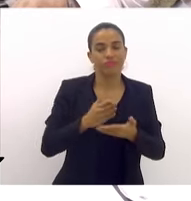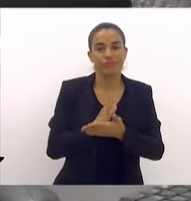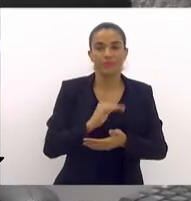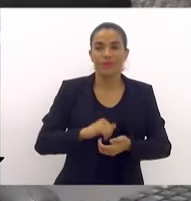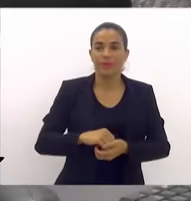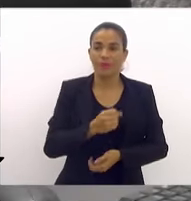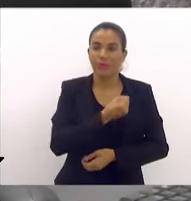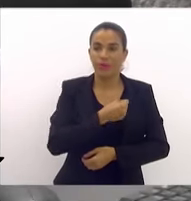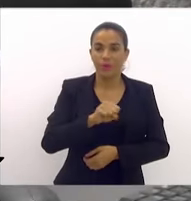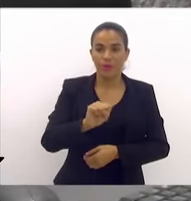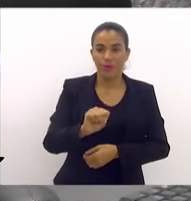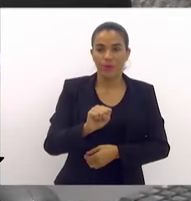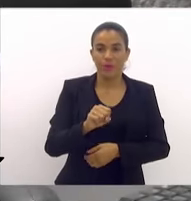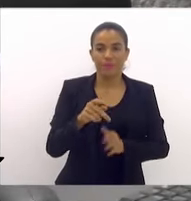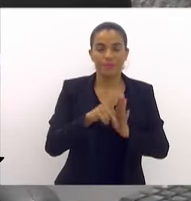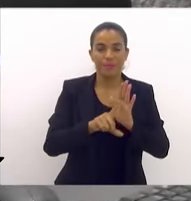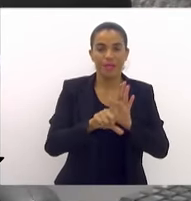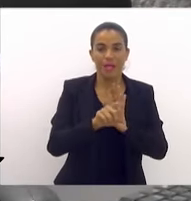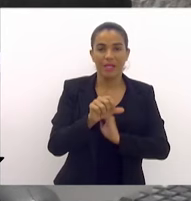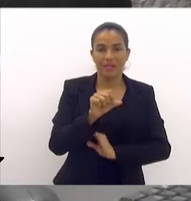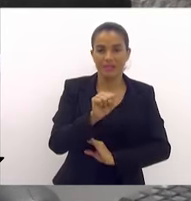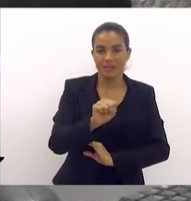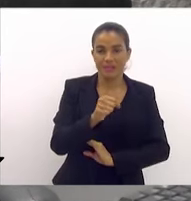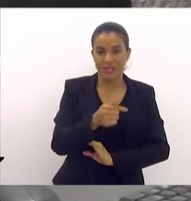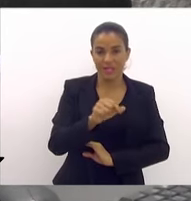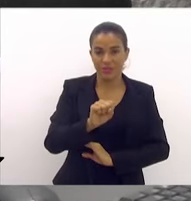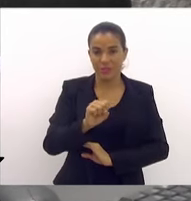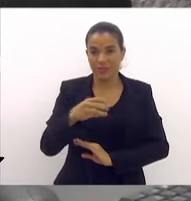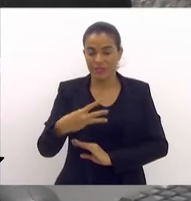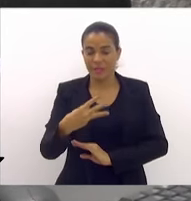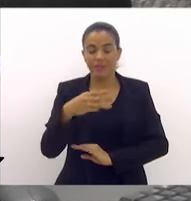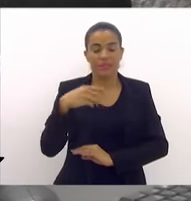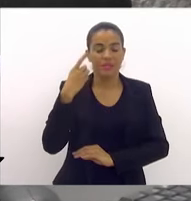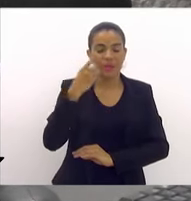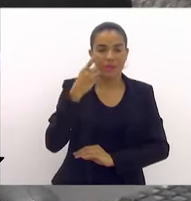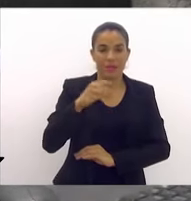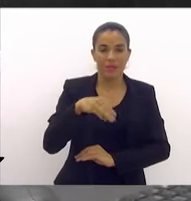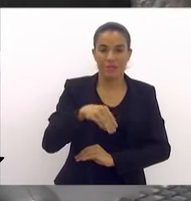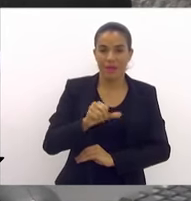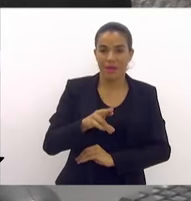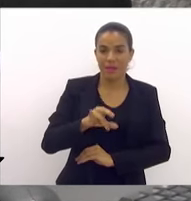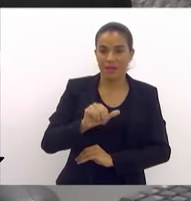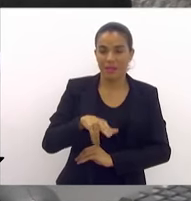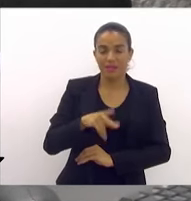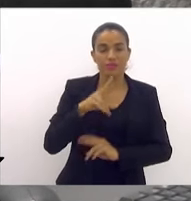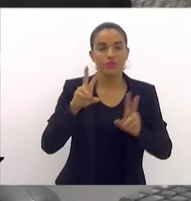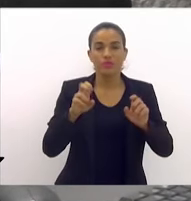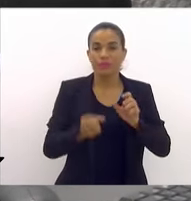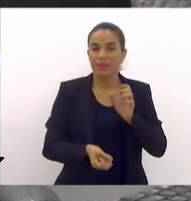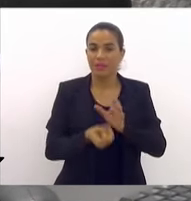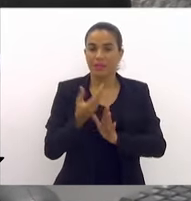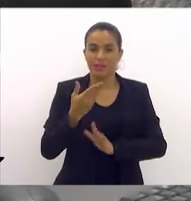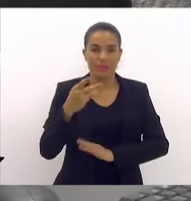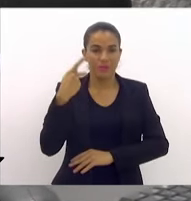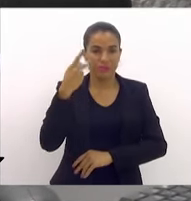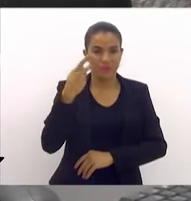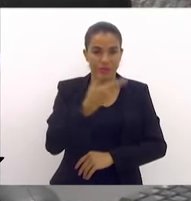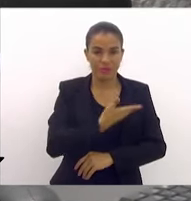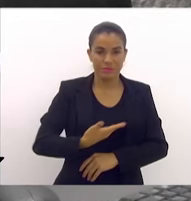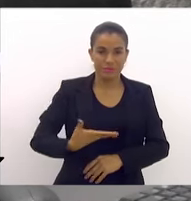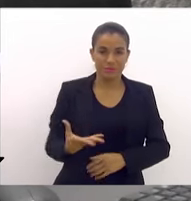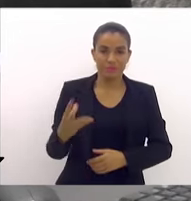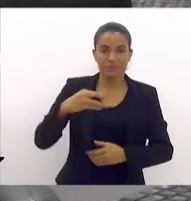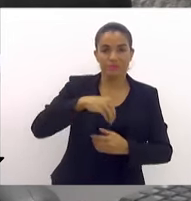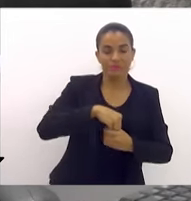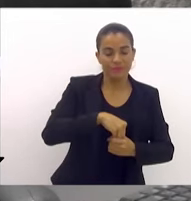8 da pauta, PL 783 de 23, de autoria da deputada Marina do MST, que dispõe sobre a criação da política de reinserção das